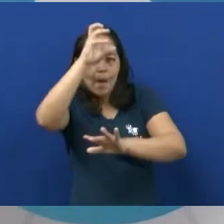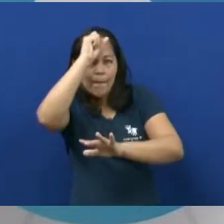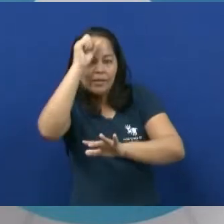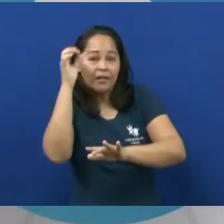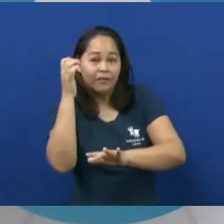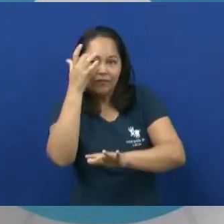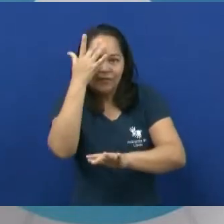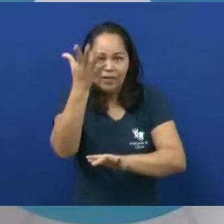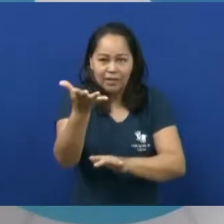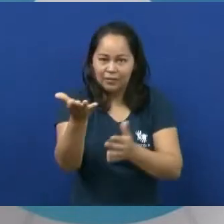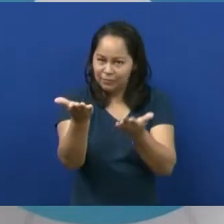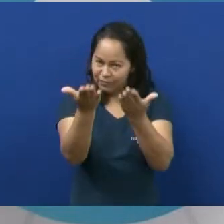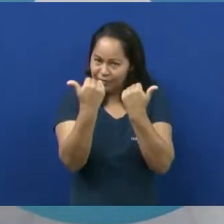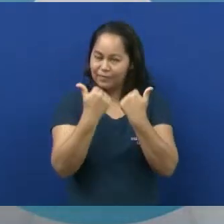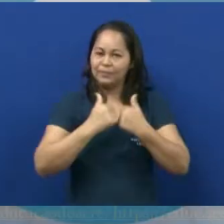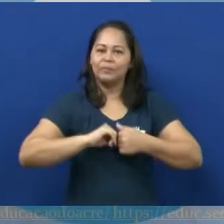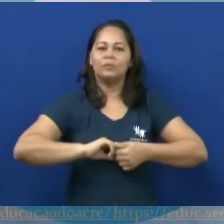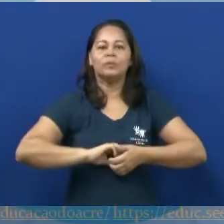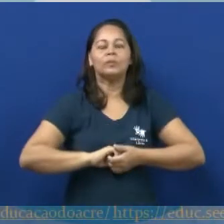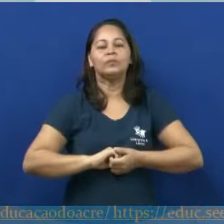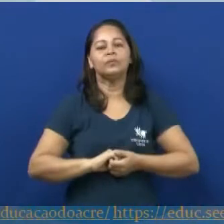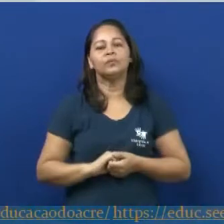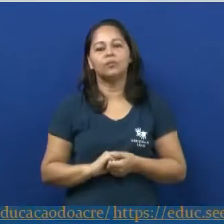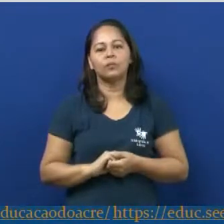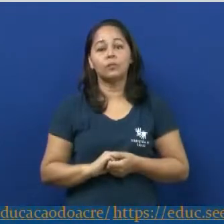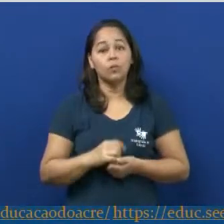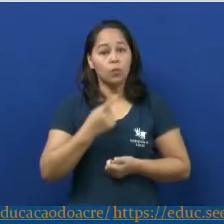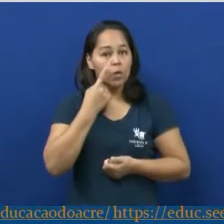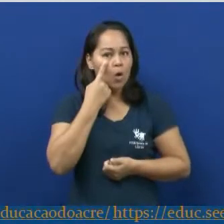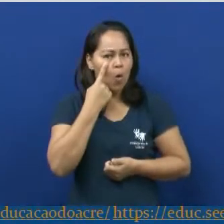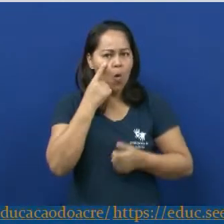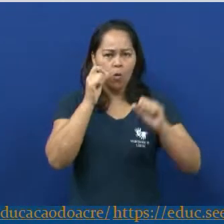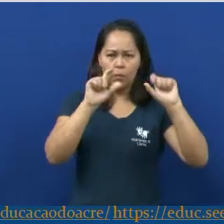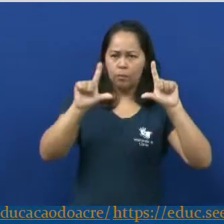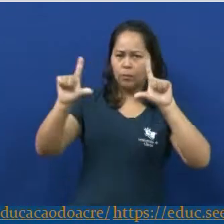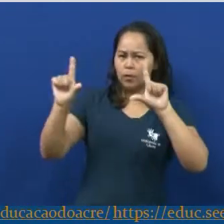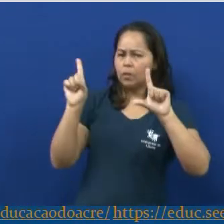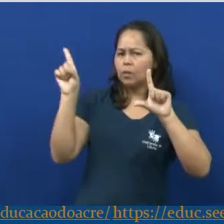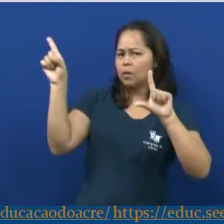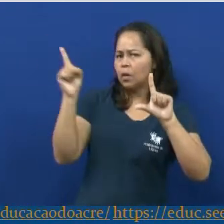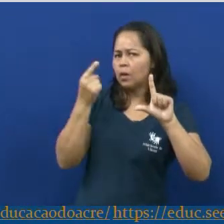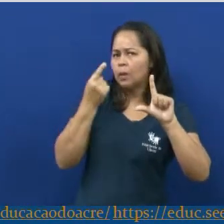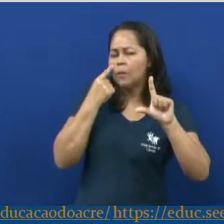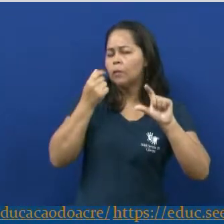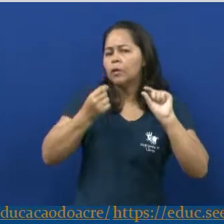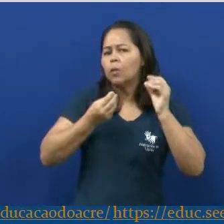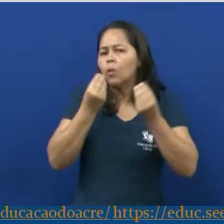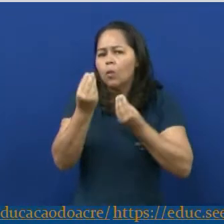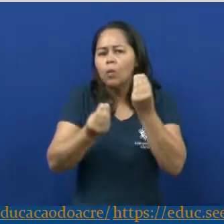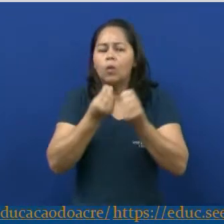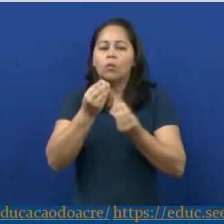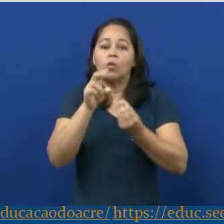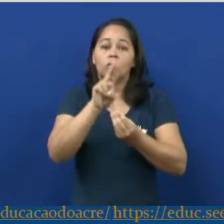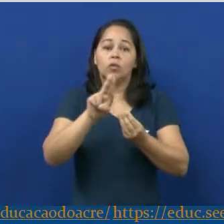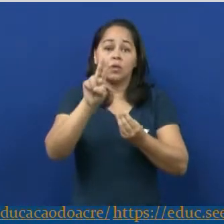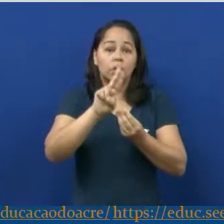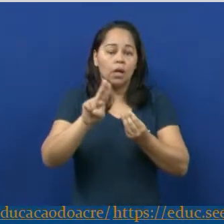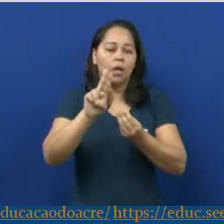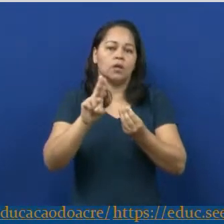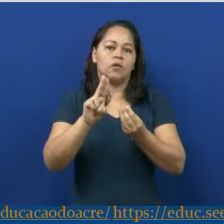bem facinho acompanha comigo e o present perfect primeiramente ele é usado para